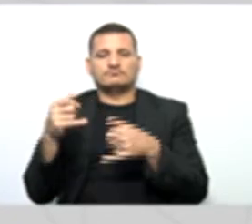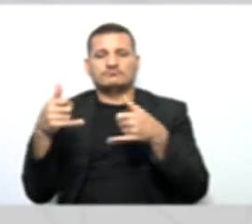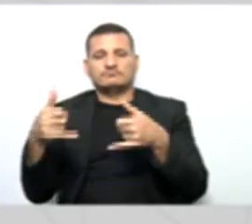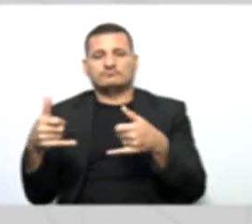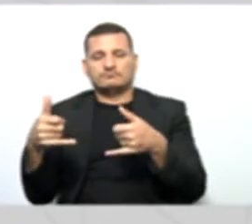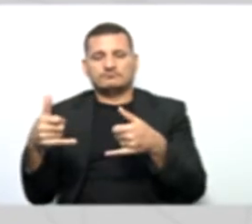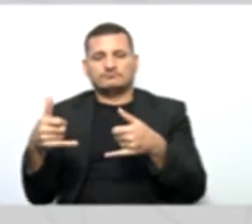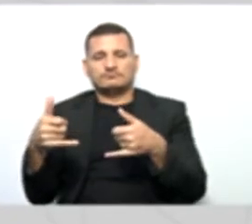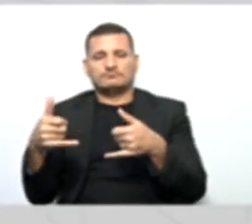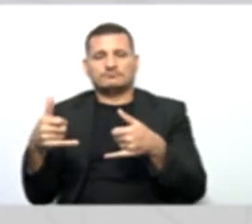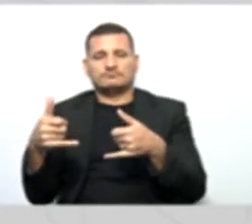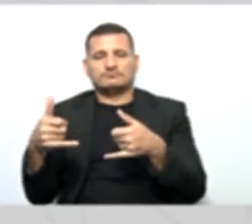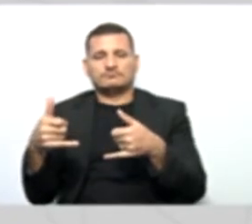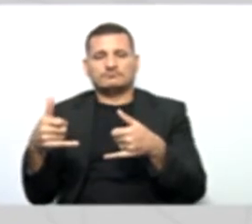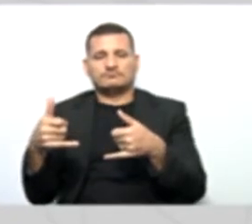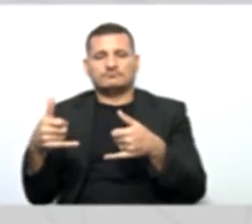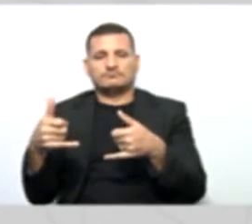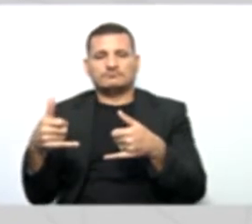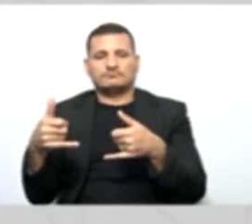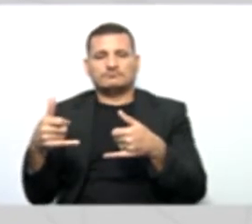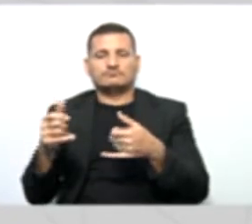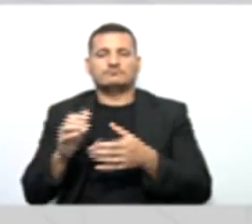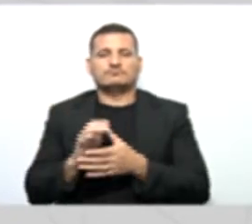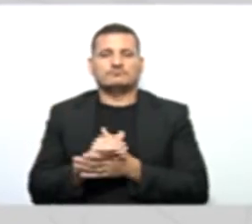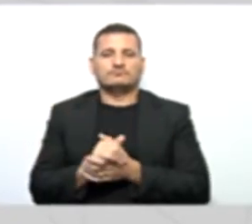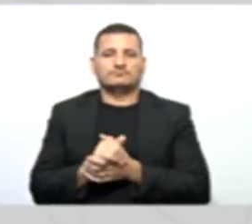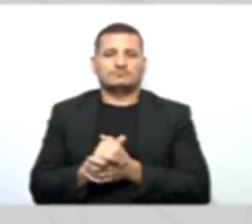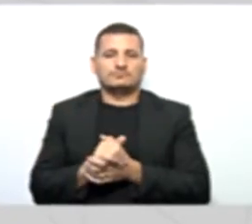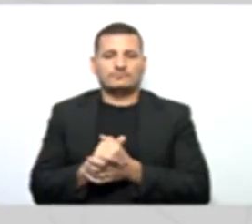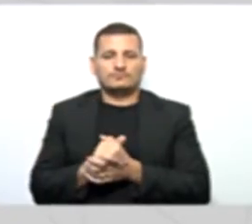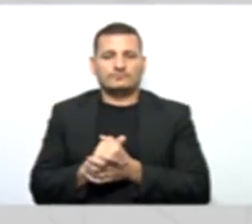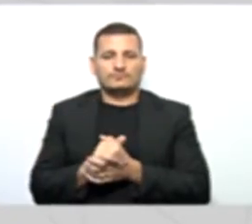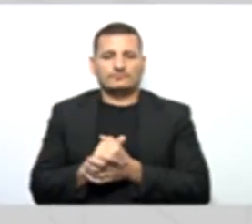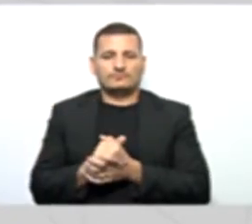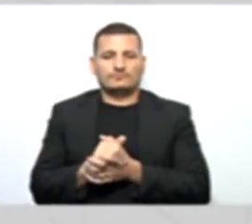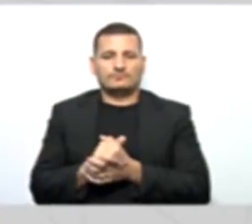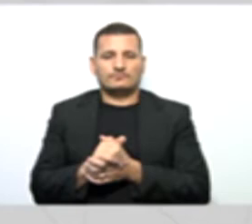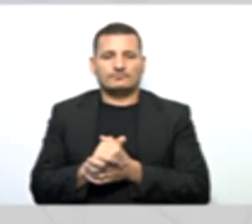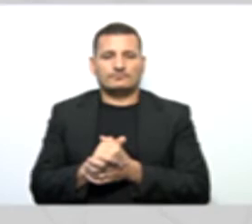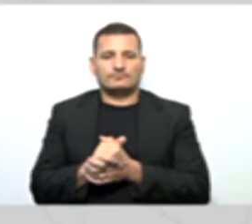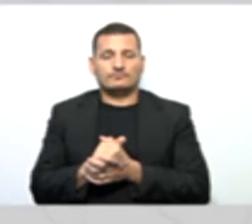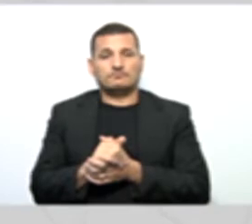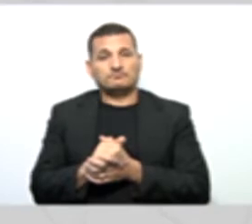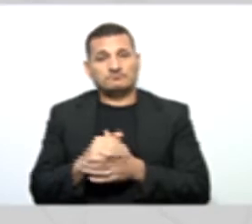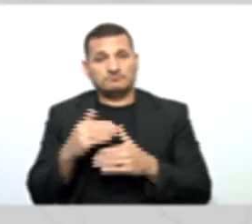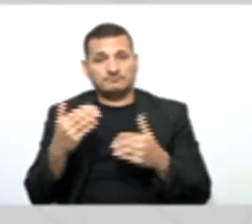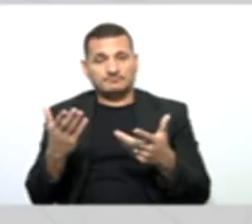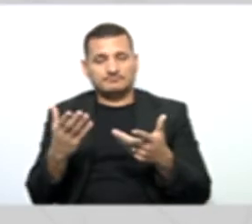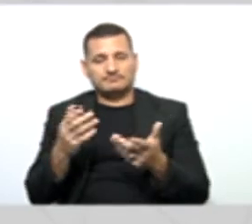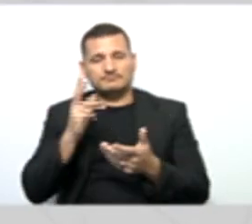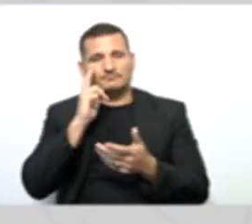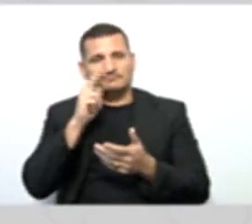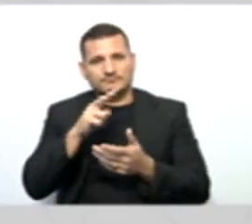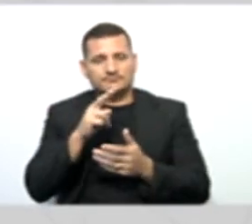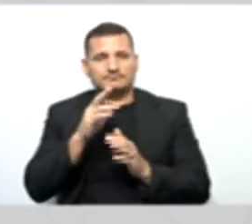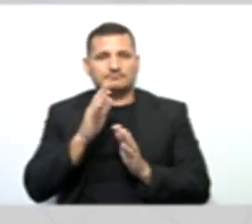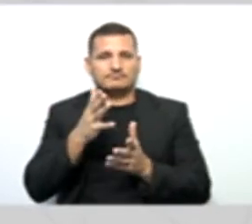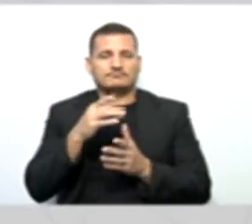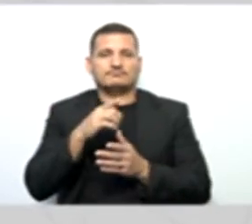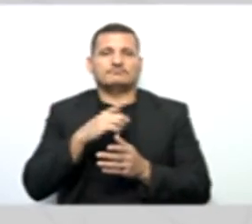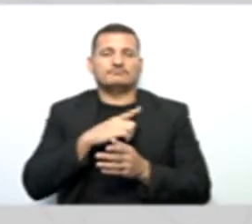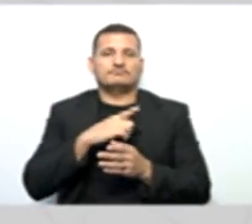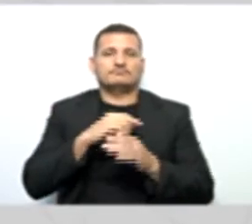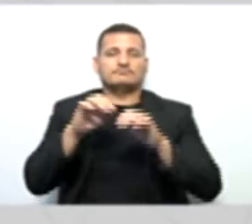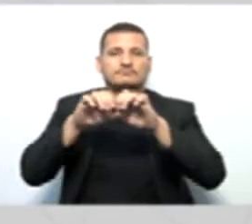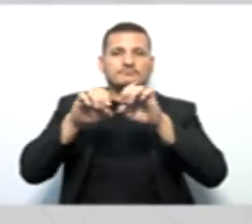mostrar a cor no terceiro jogo de chaves. Beleza? Então, aqui nós temos mais um método